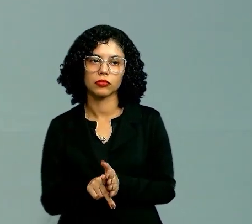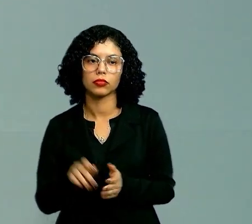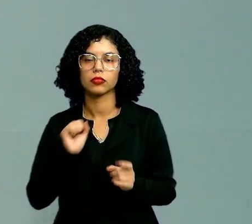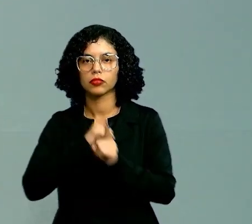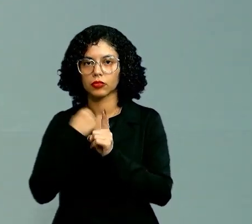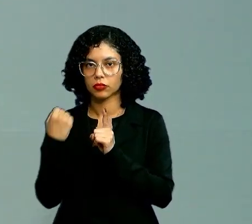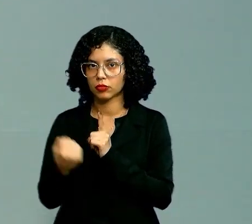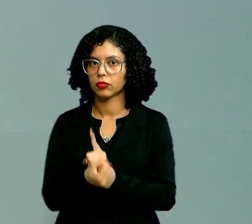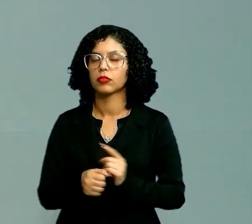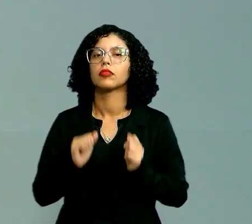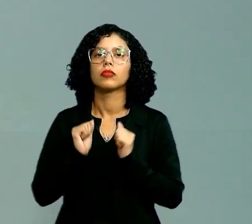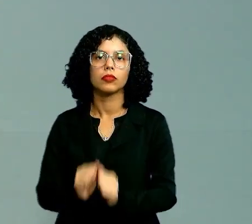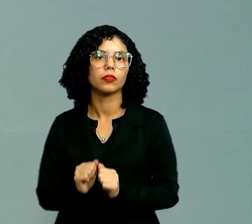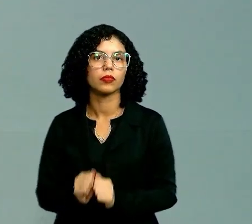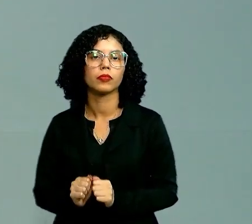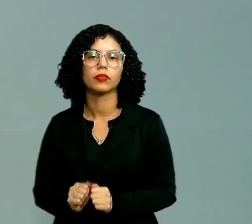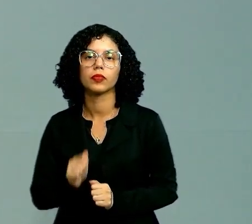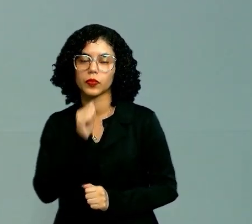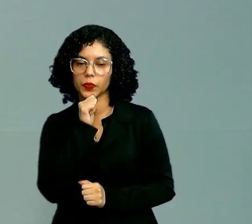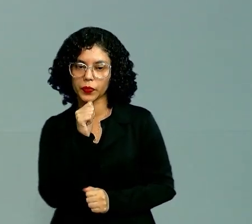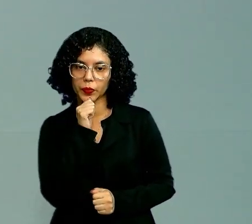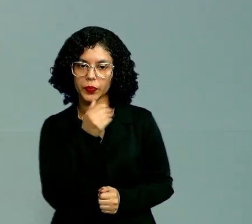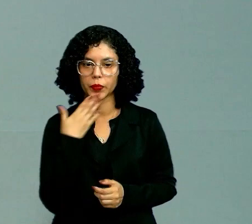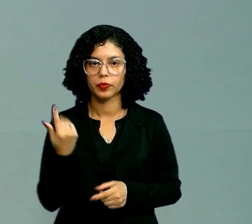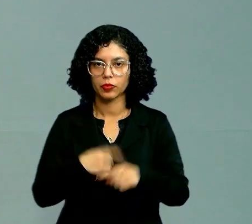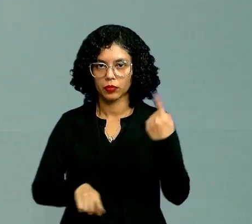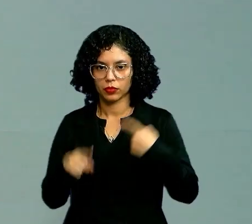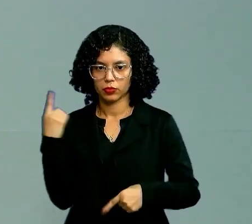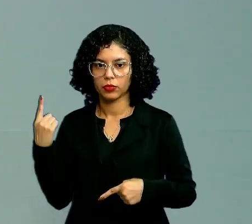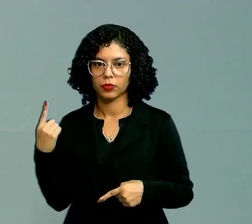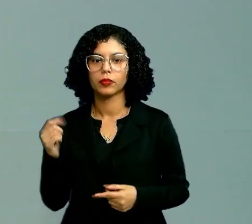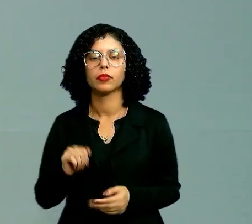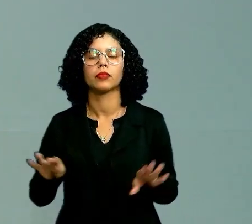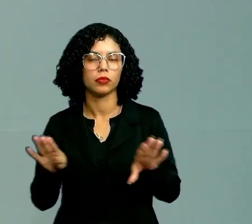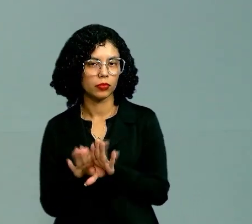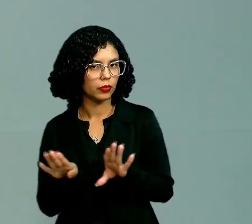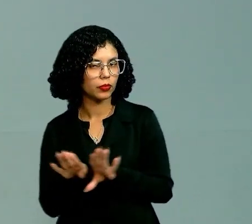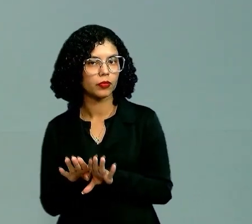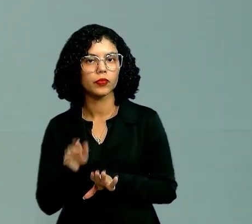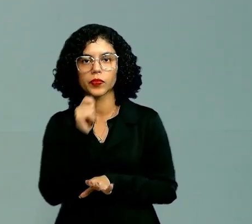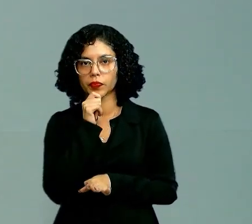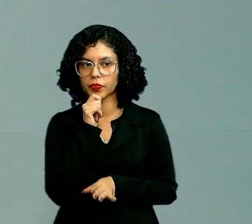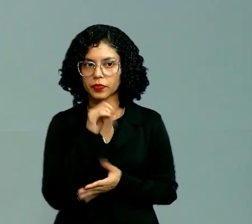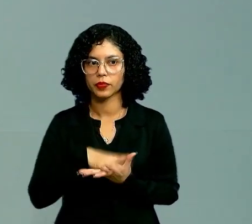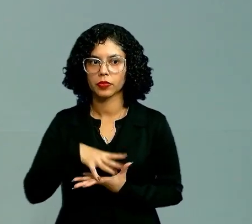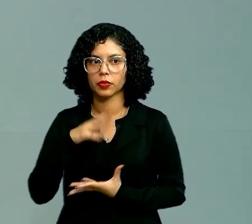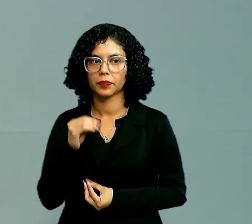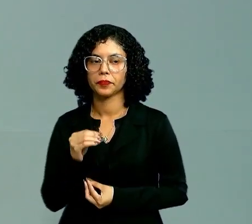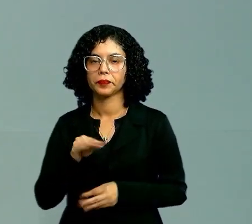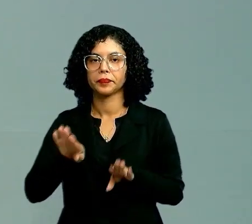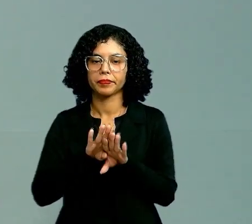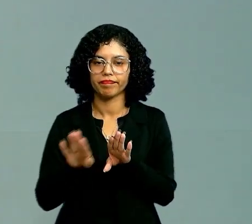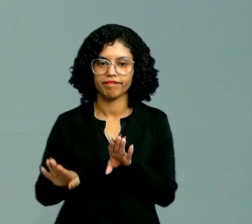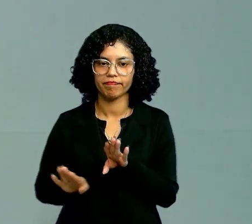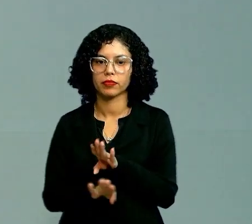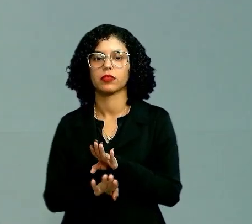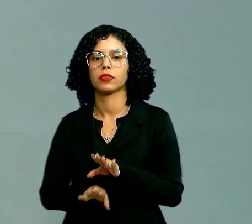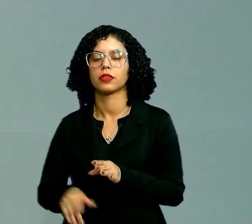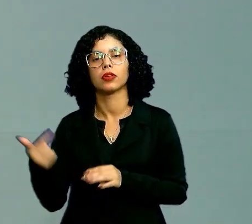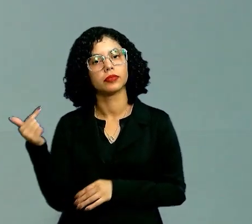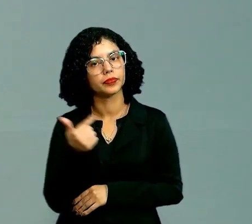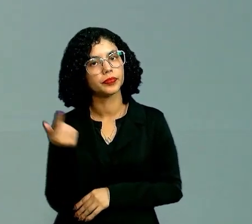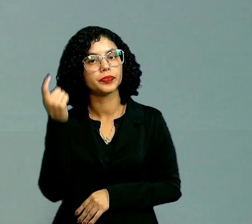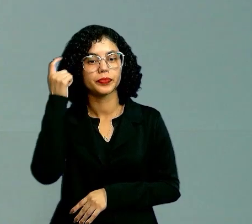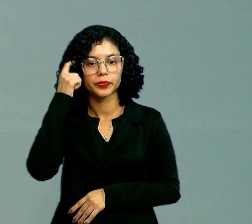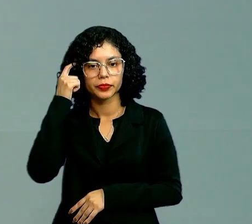sociedade para que ela pudesse ser bem-sucedida mas essa também era a alma inferior segundo o